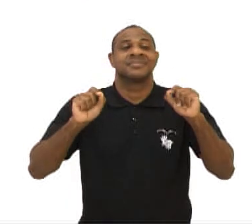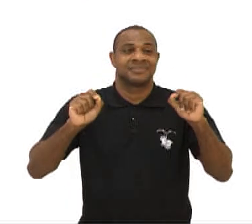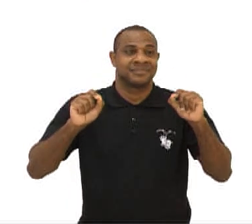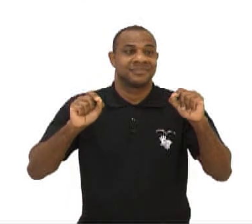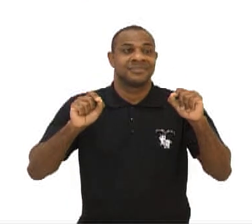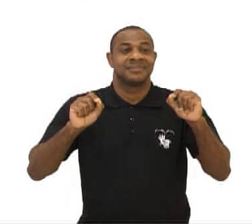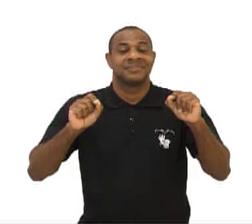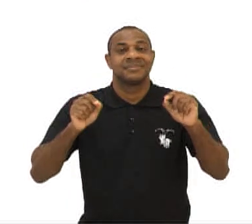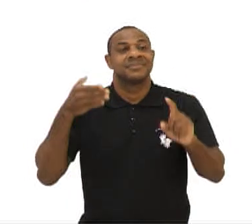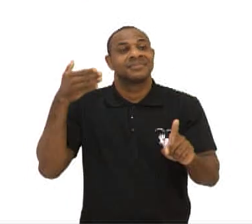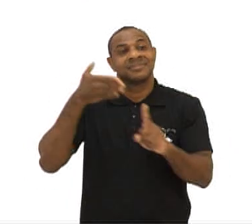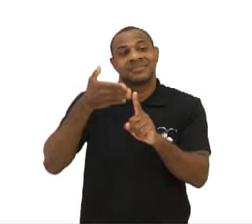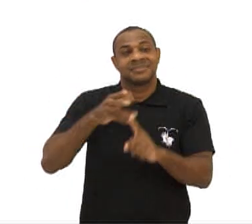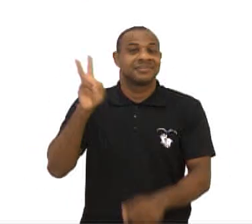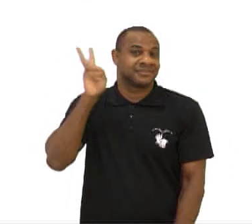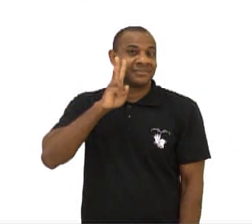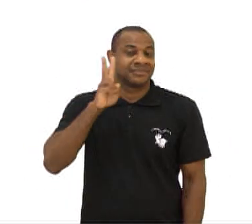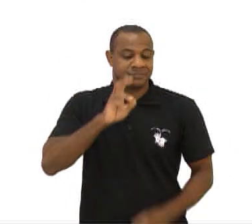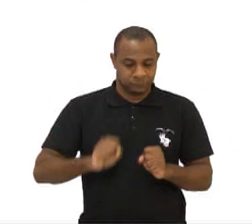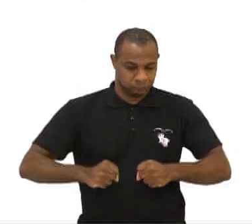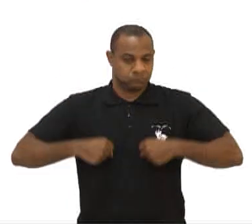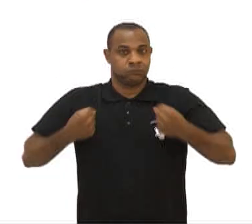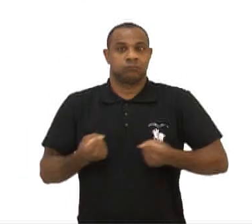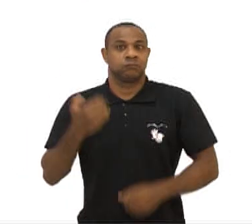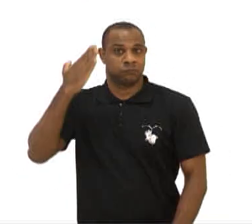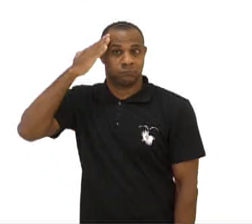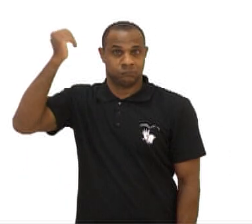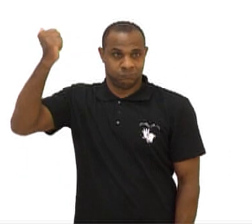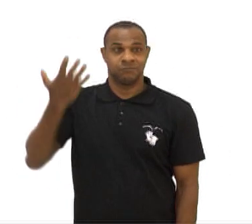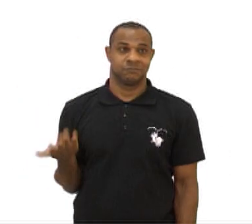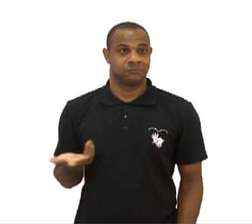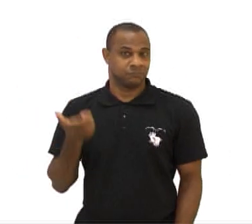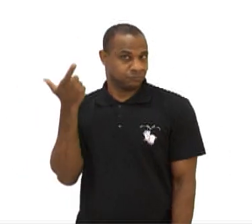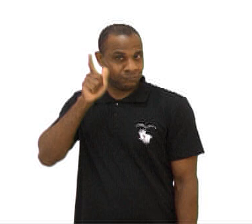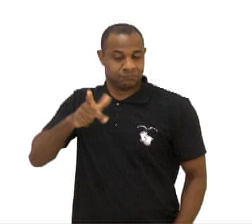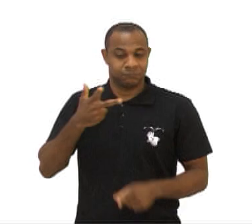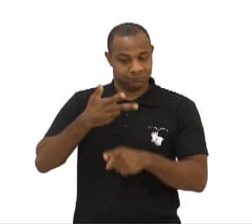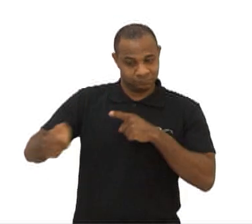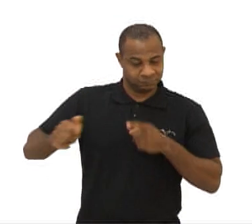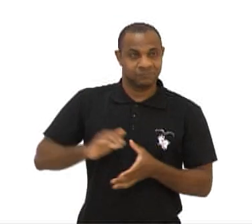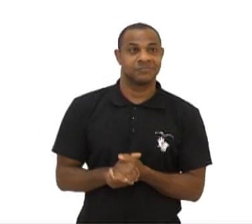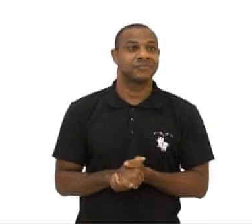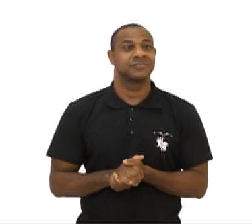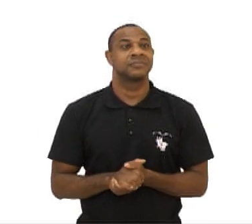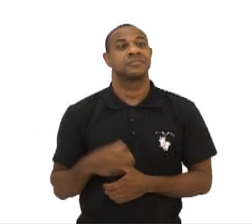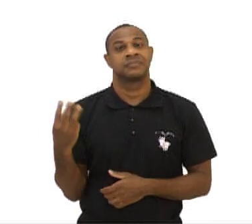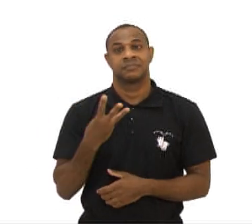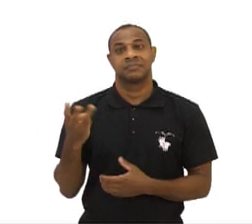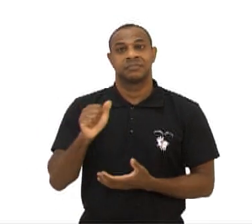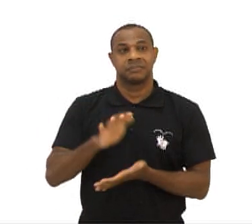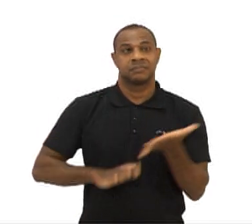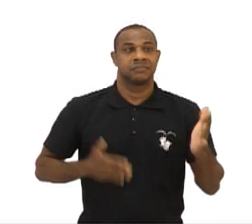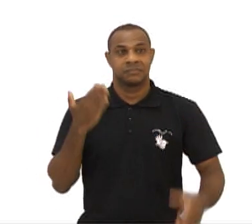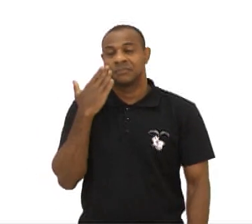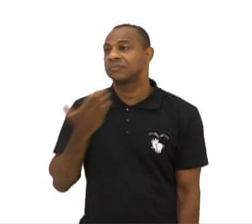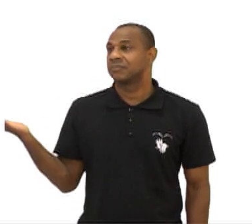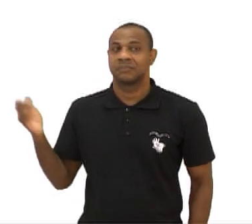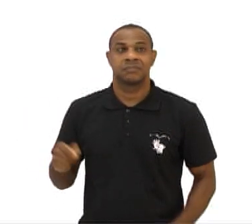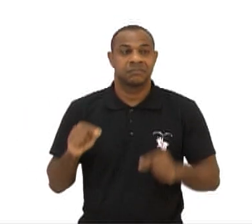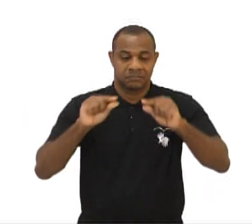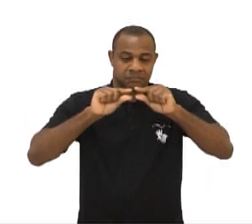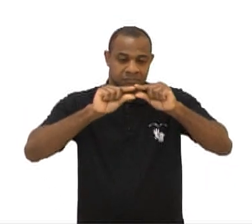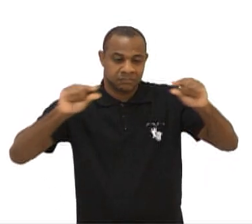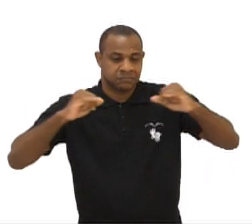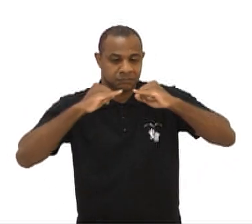se refere a uma história de superação e sucesso, né, e vitória. Na terceira atividade, eu vou pedir para vocês sublinhar o